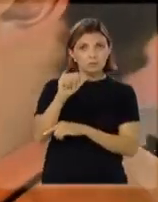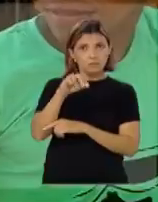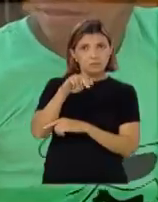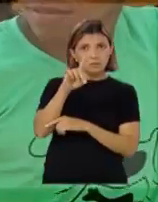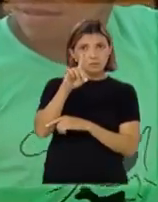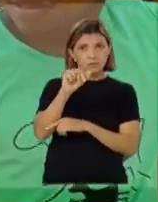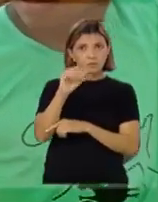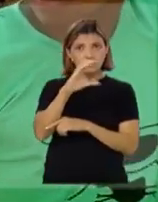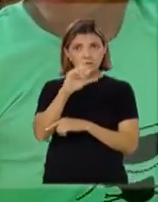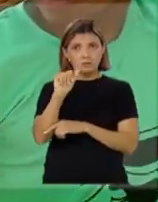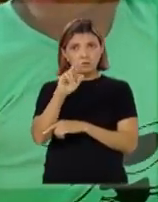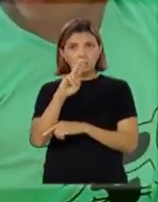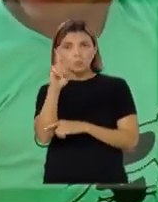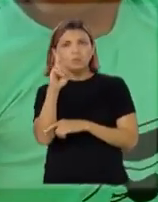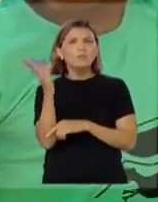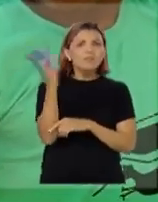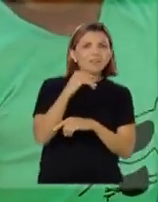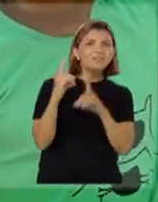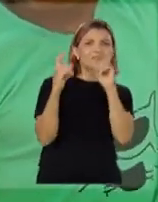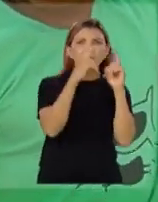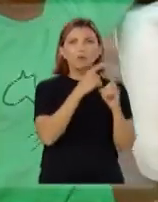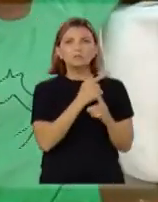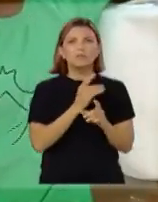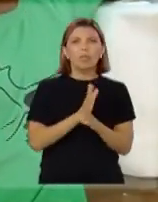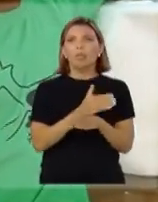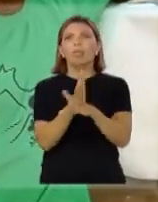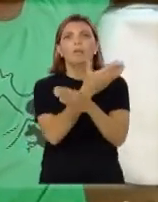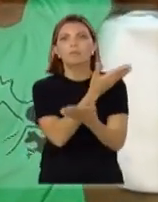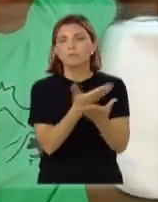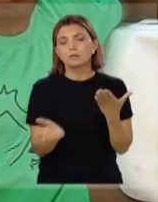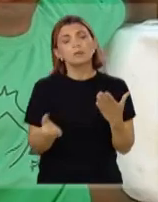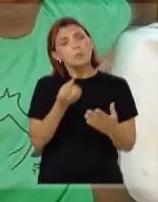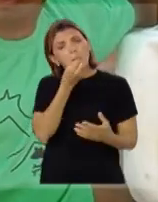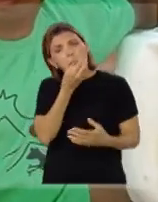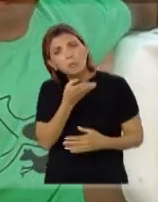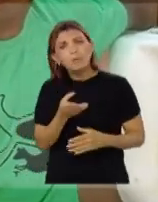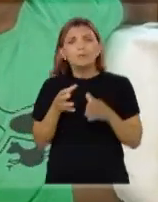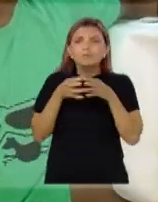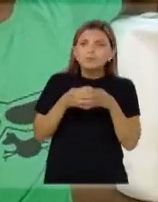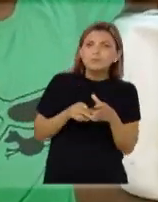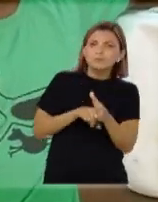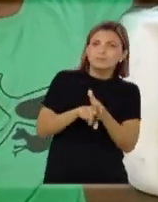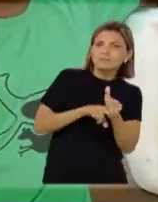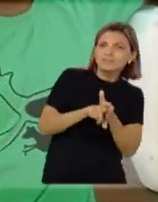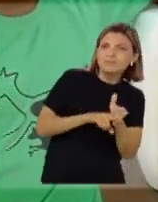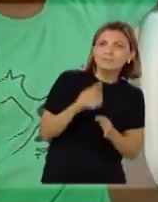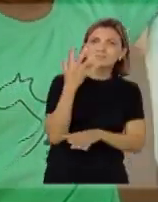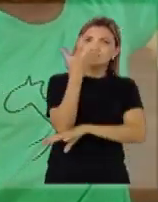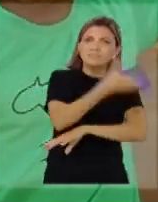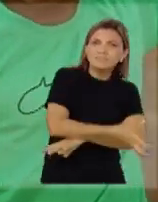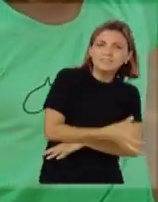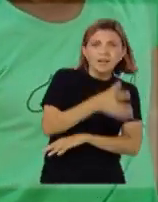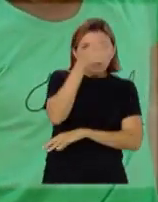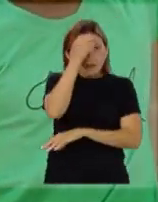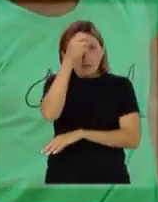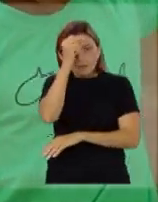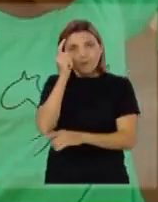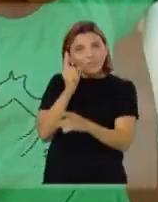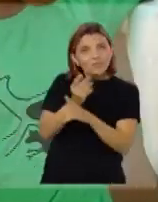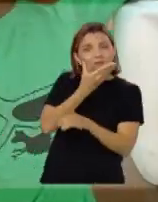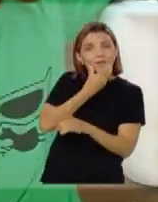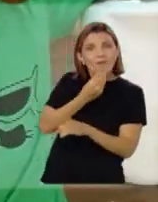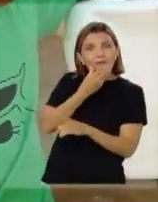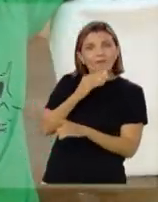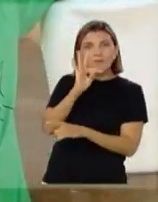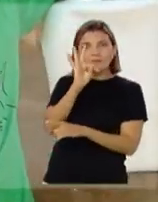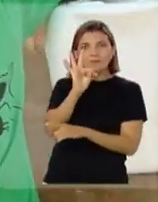teria acontecido. Se a gente não tivesse seguido o JP, a gente não ia estar aqui agora. E a gente não ia ter aprendido tudo isso que a gente aprendeu da Caatinga, a gente não ia ter conhecido